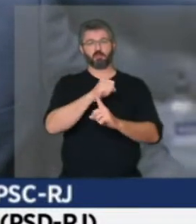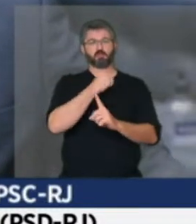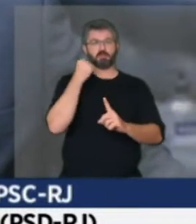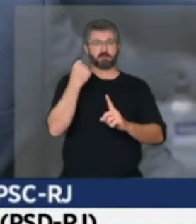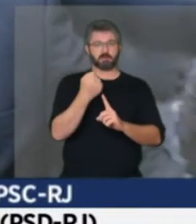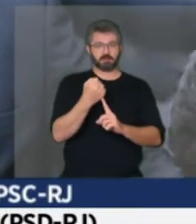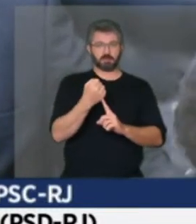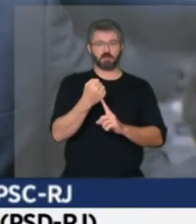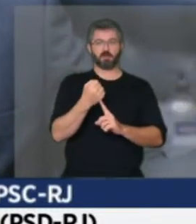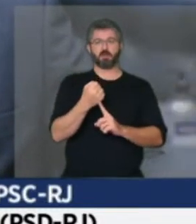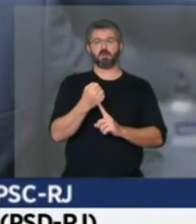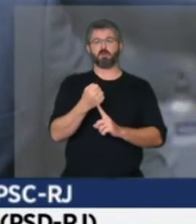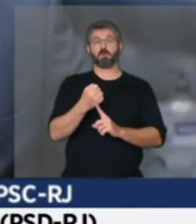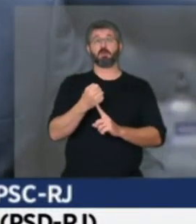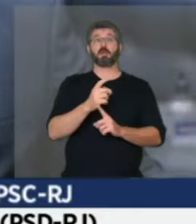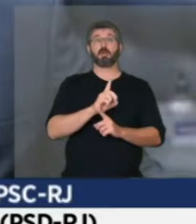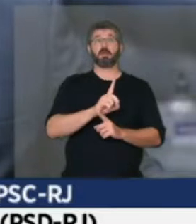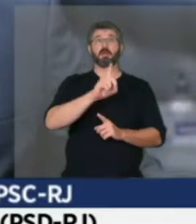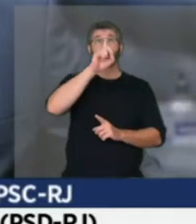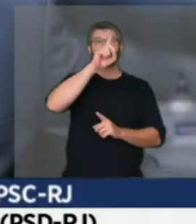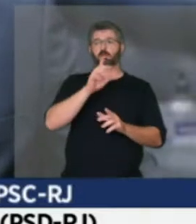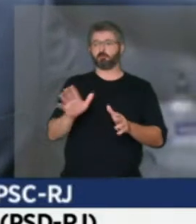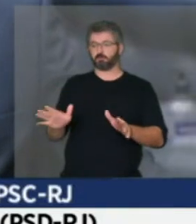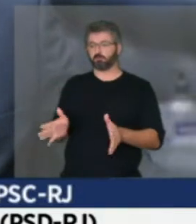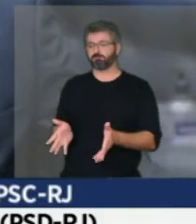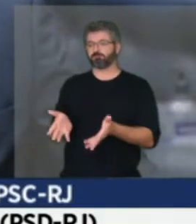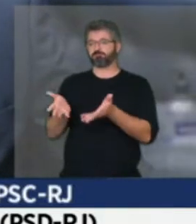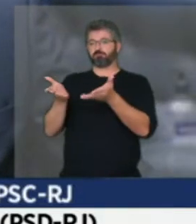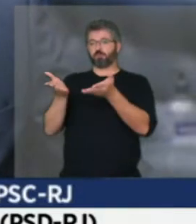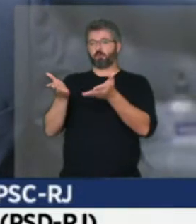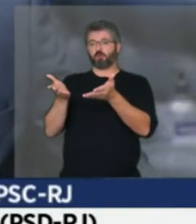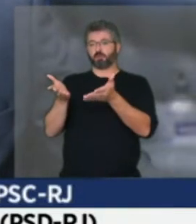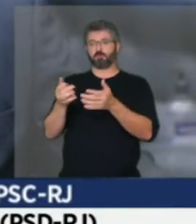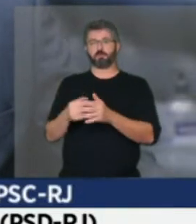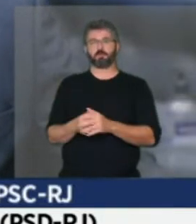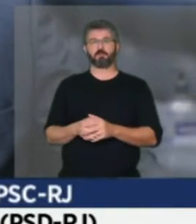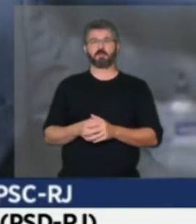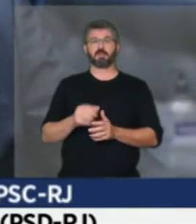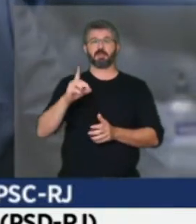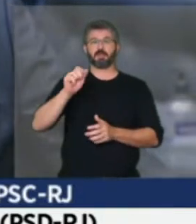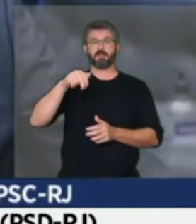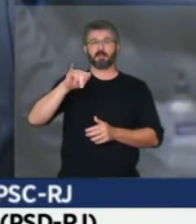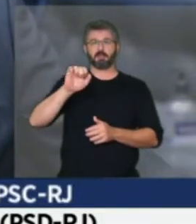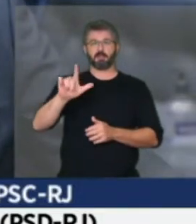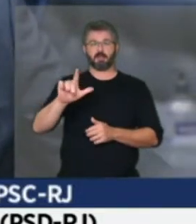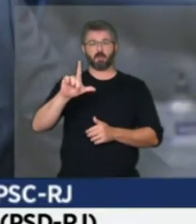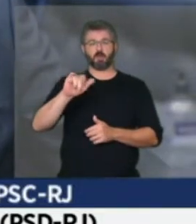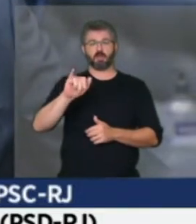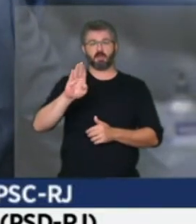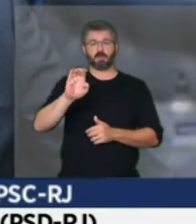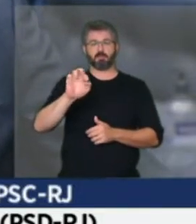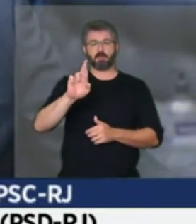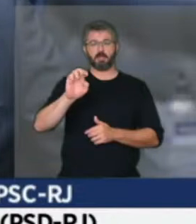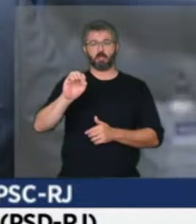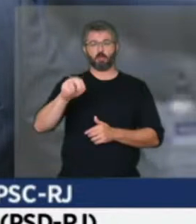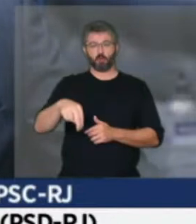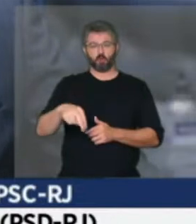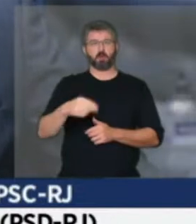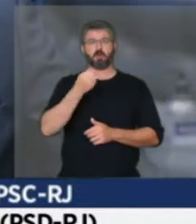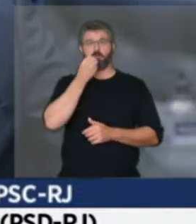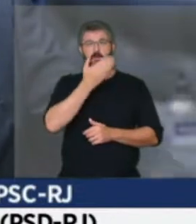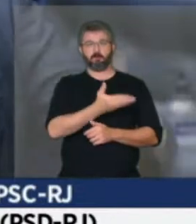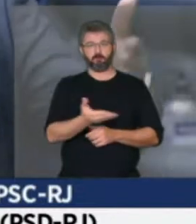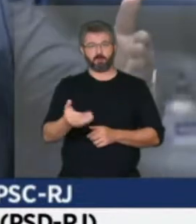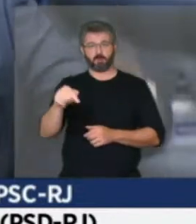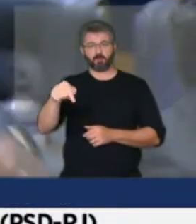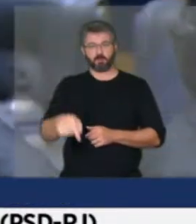cuja obra Deus o levantou para isso. Daniel, deputado Daniel Libreron, seja muito bem-vindo a esta casa, e eu não poderia